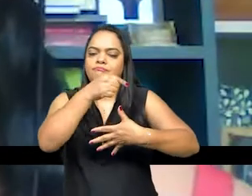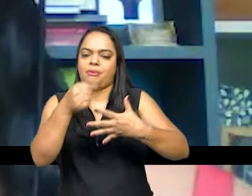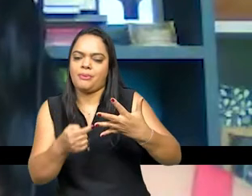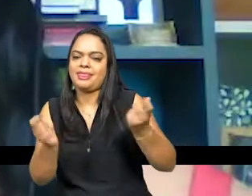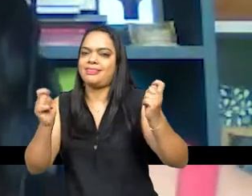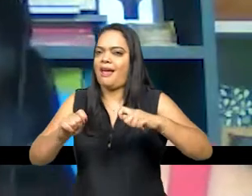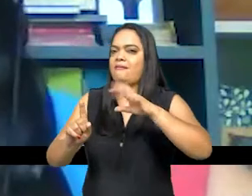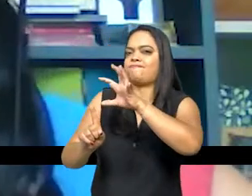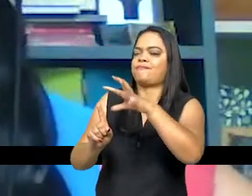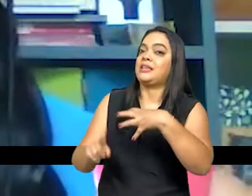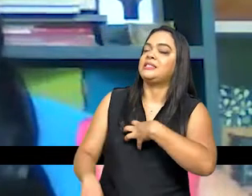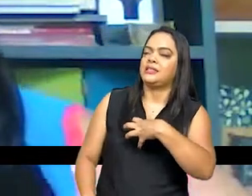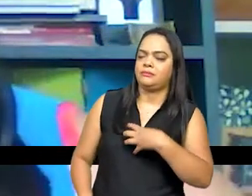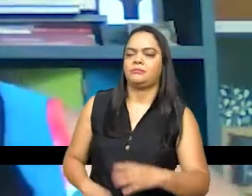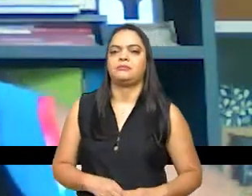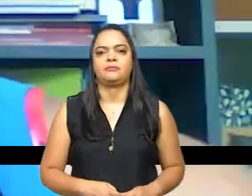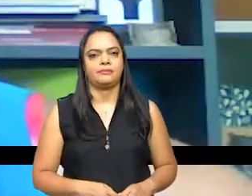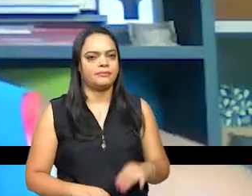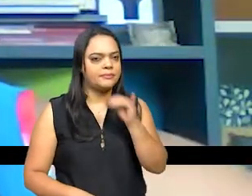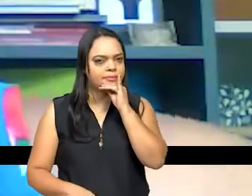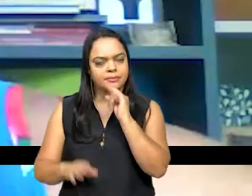acionar a sensibilidade. Tanto é que a